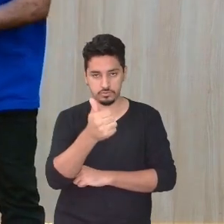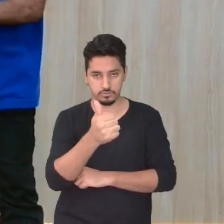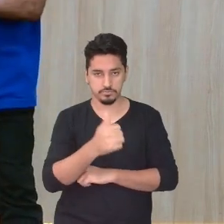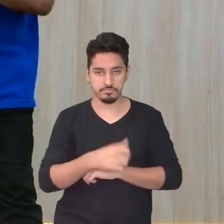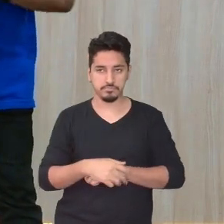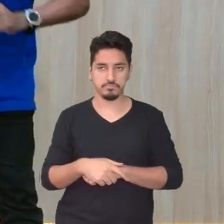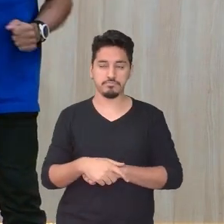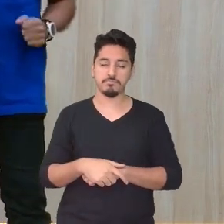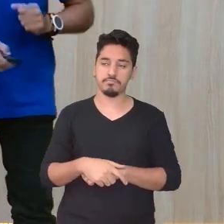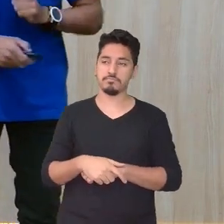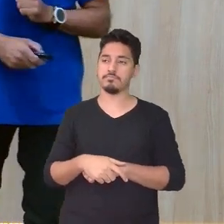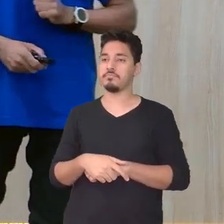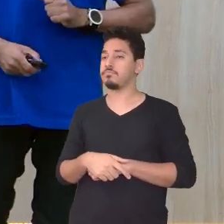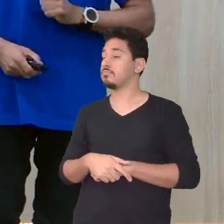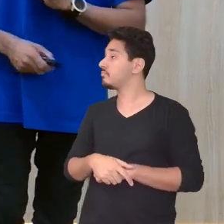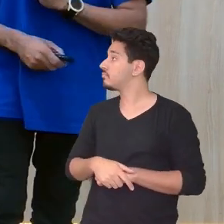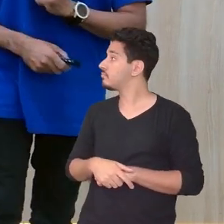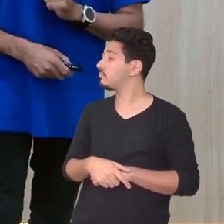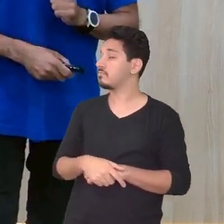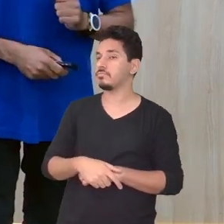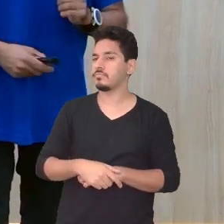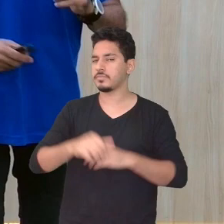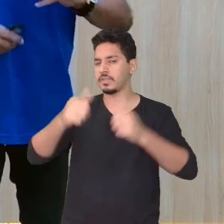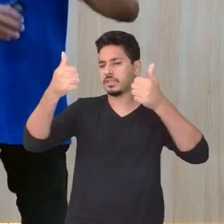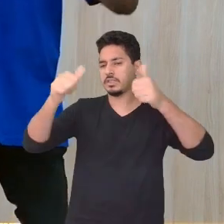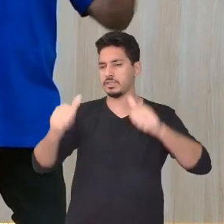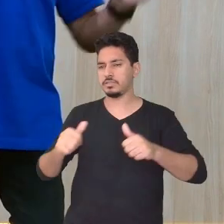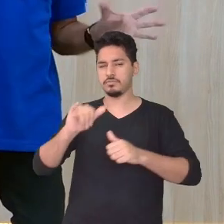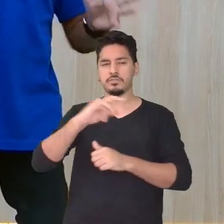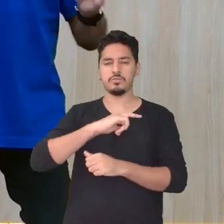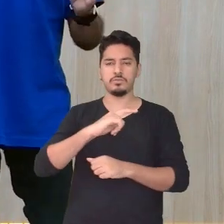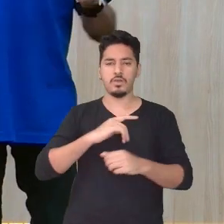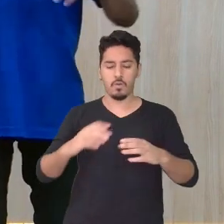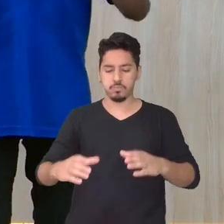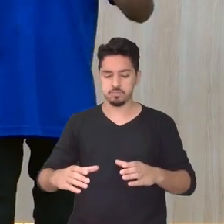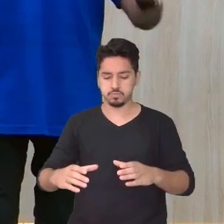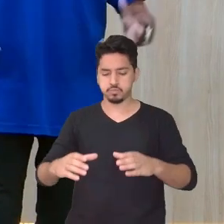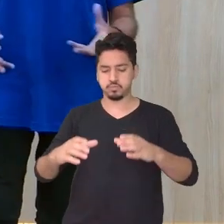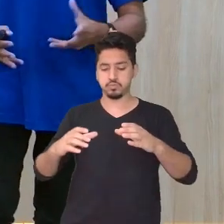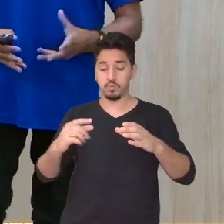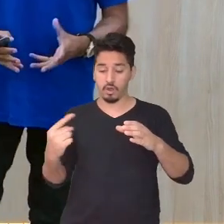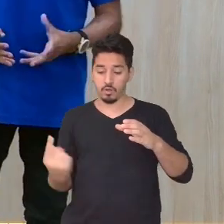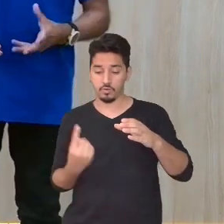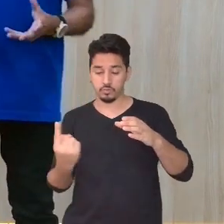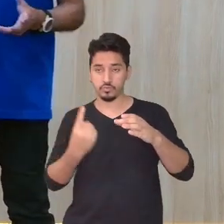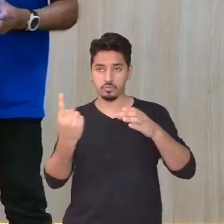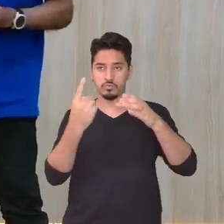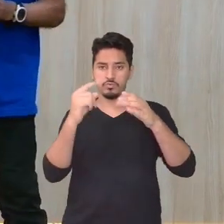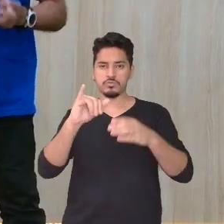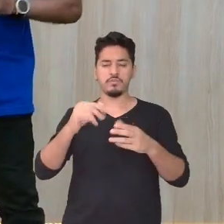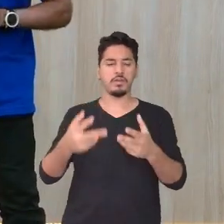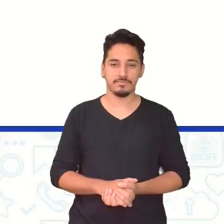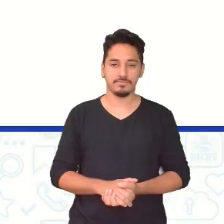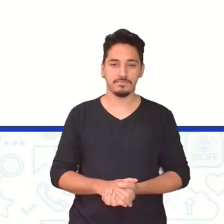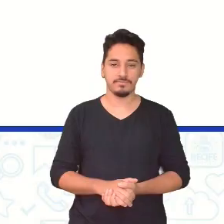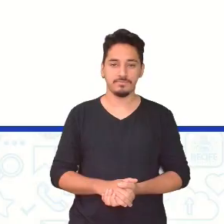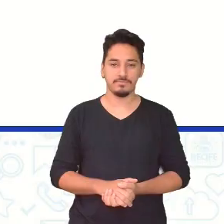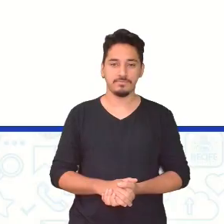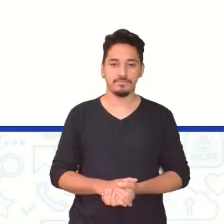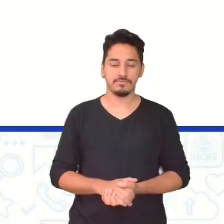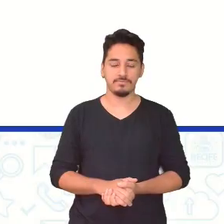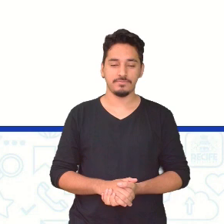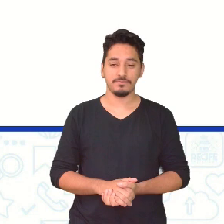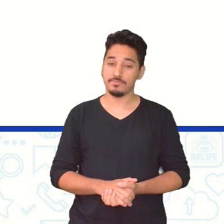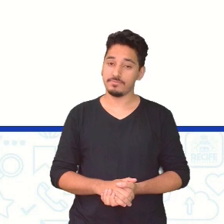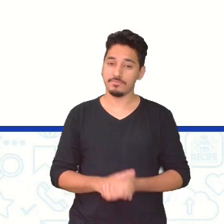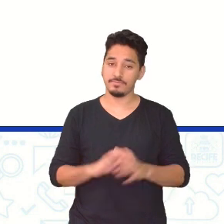3,14, exatamente. Ó, bora analisar aqui, ó. Se eu tenho aí um cilindro em si e tem uma altura, aí você vai perceber o seguinte. Com